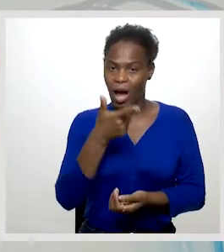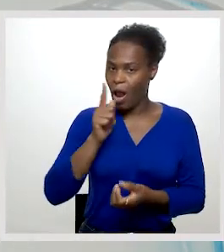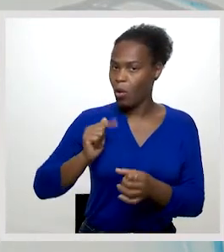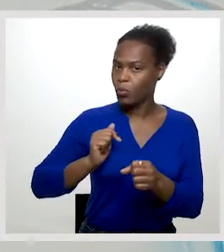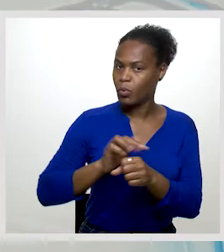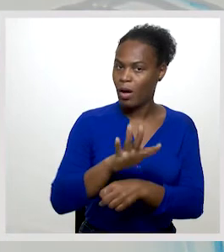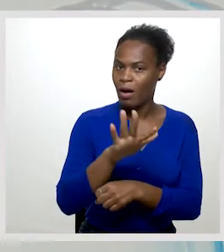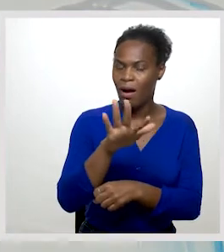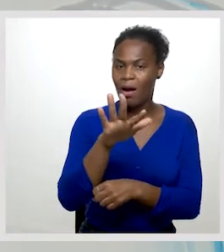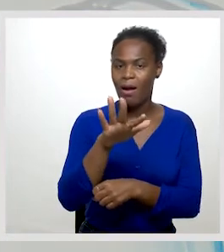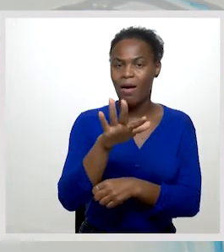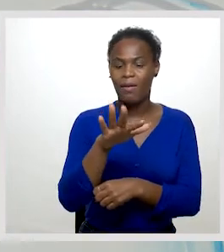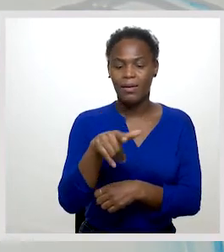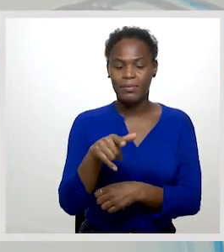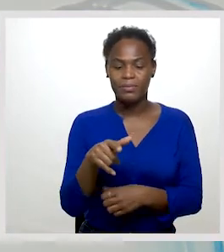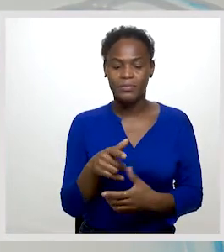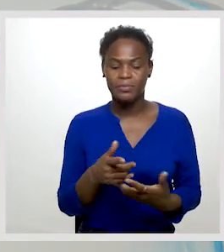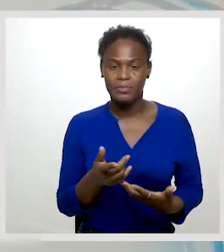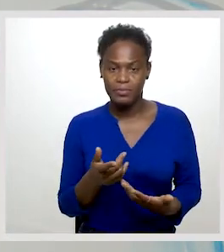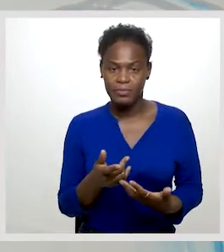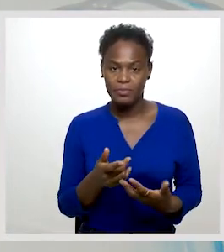Este oceano se formou